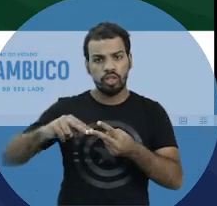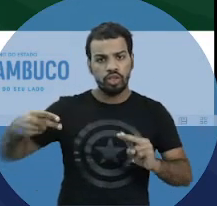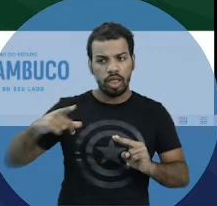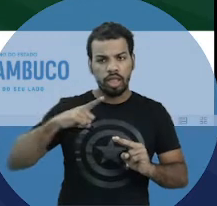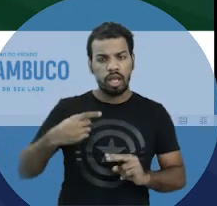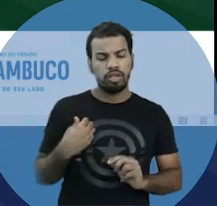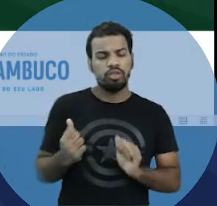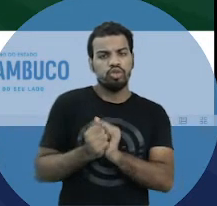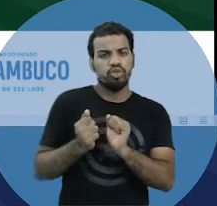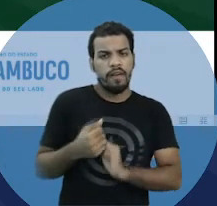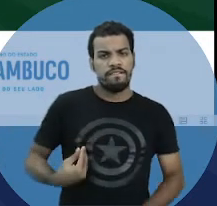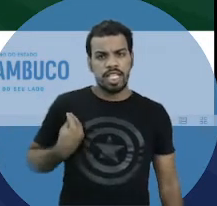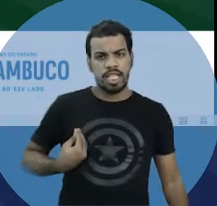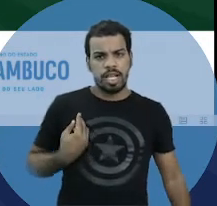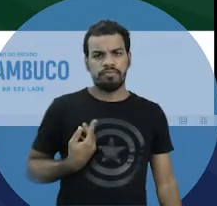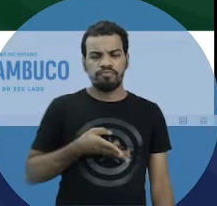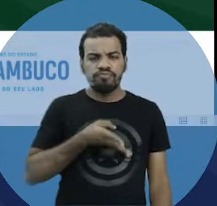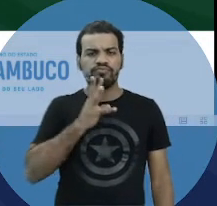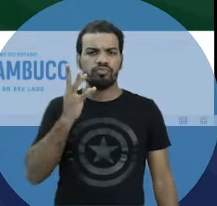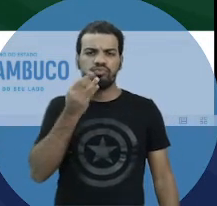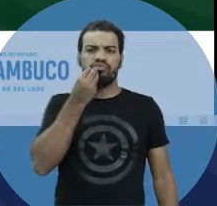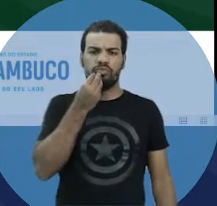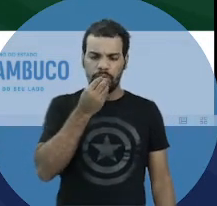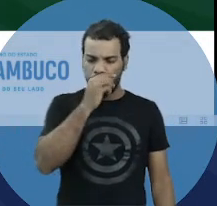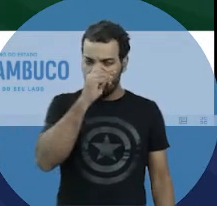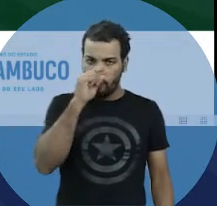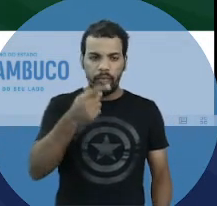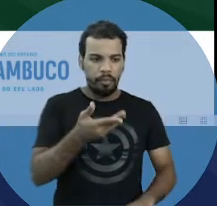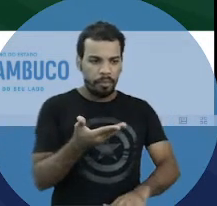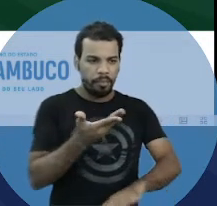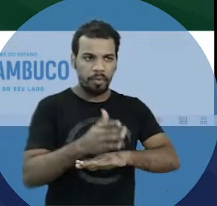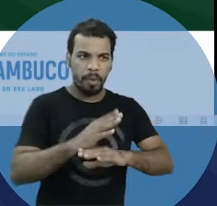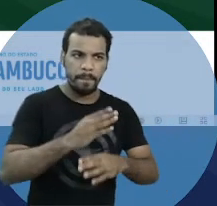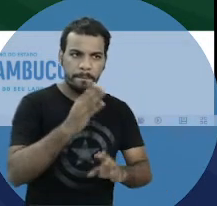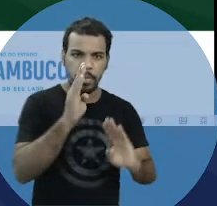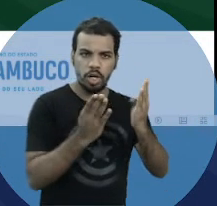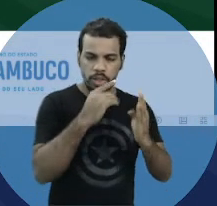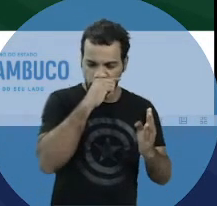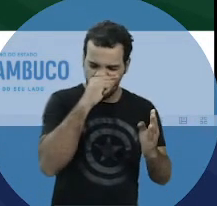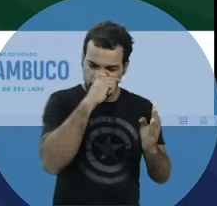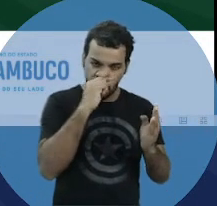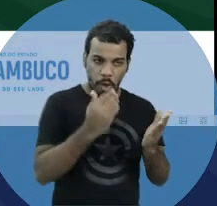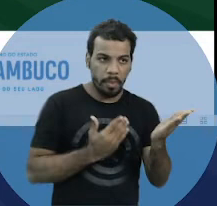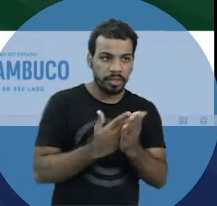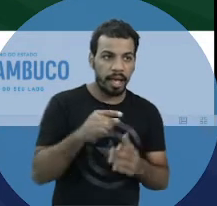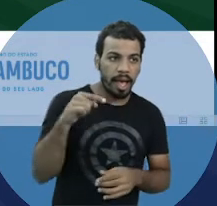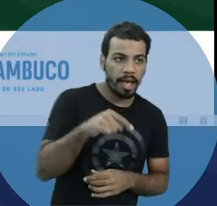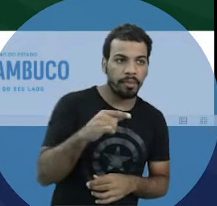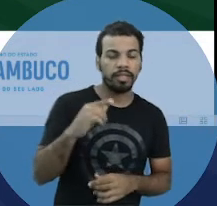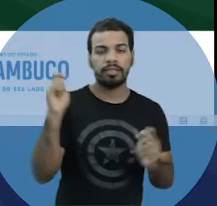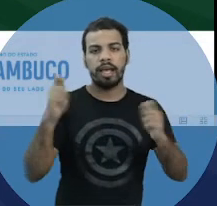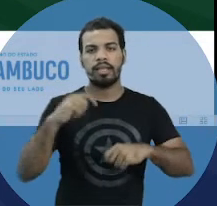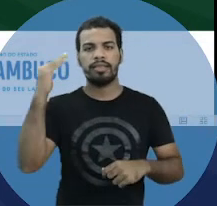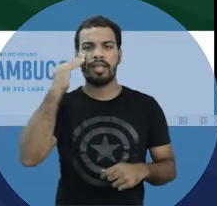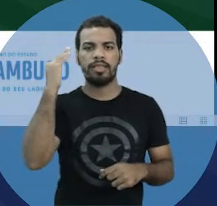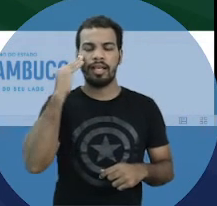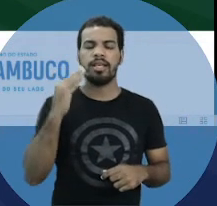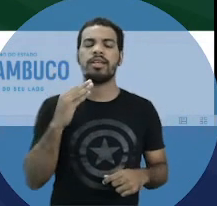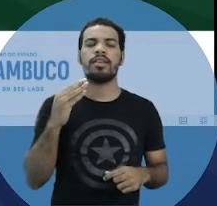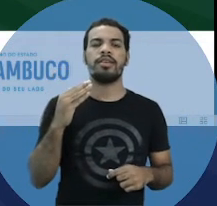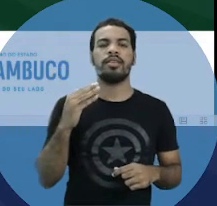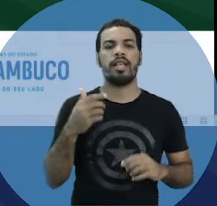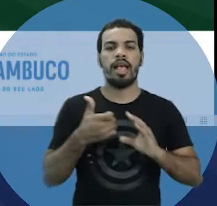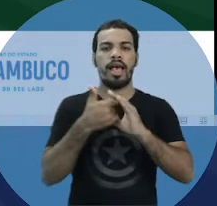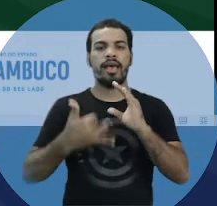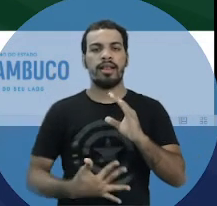gente. Então, a parte prática de biologia eu começava por aí, para que eles entendessem, né, que nossas características vêm de algo